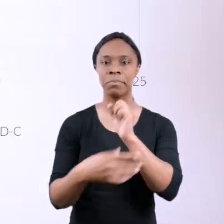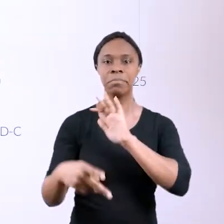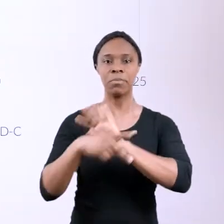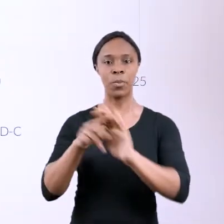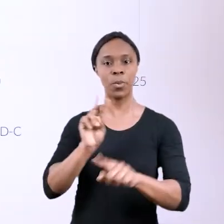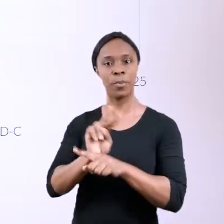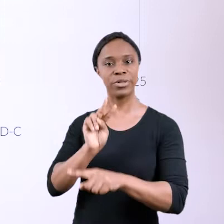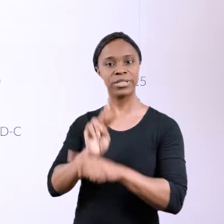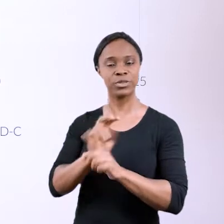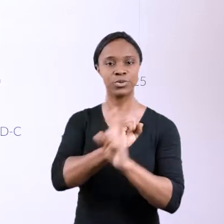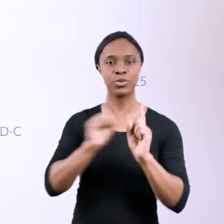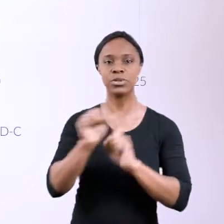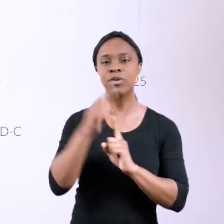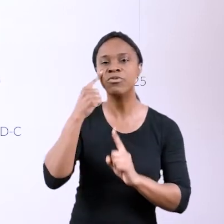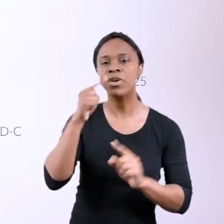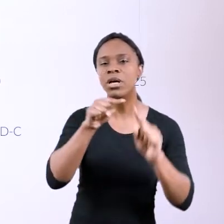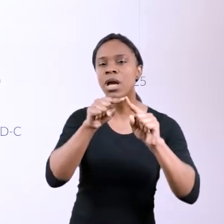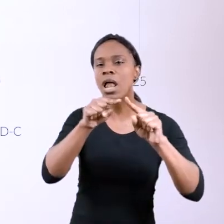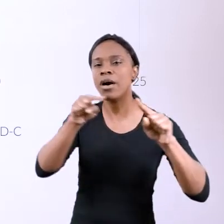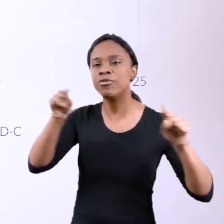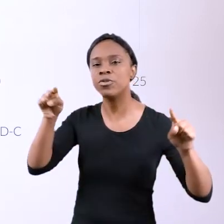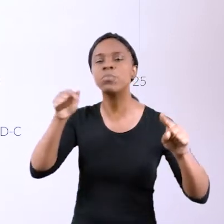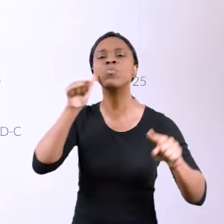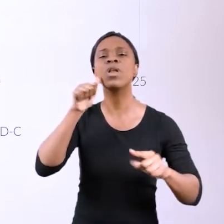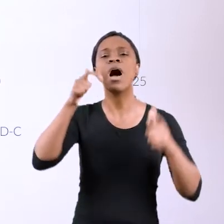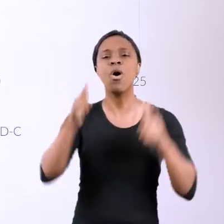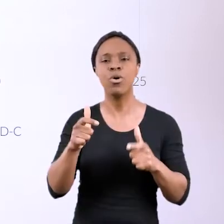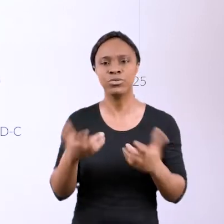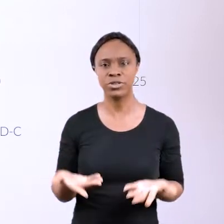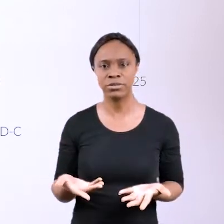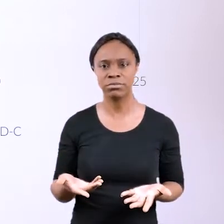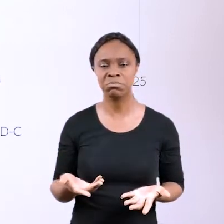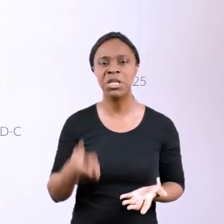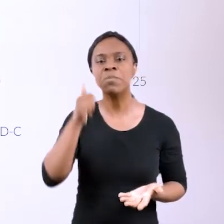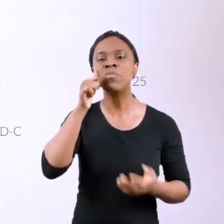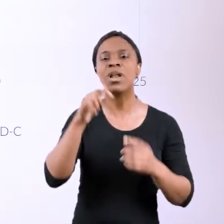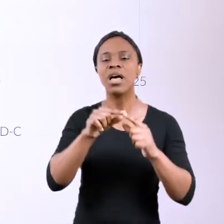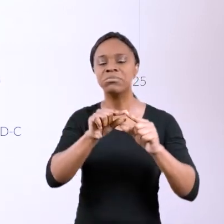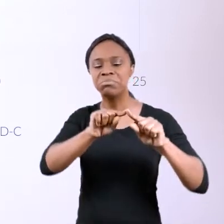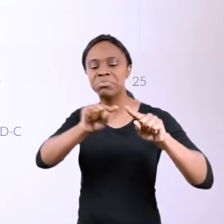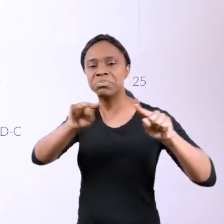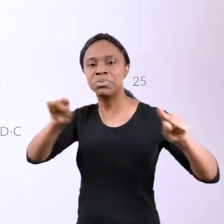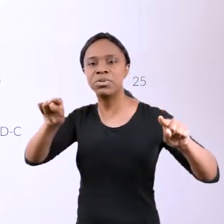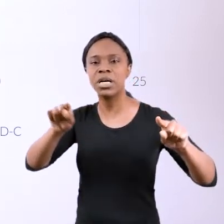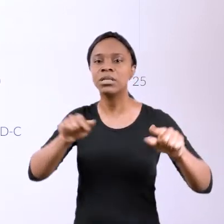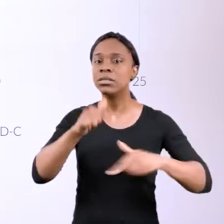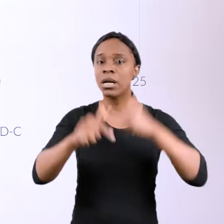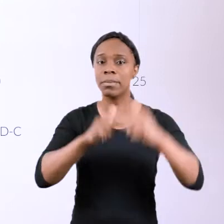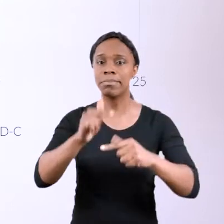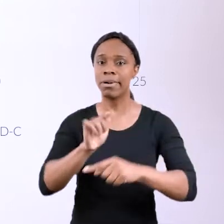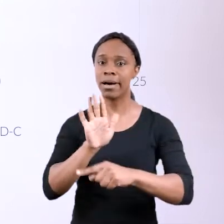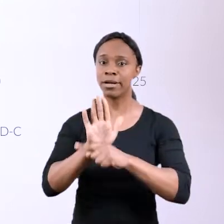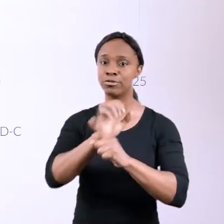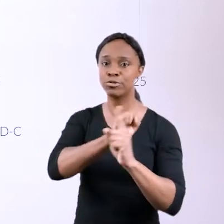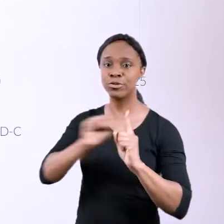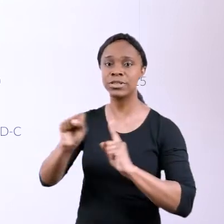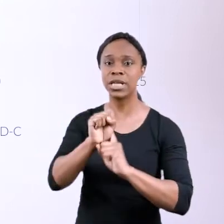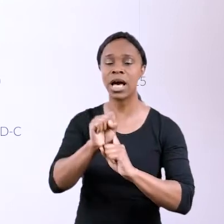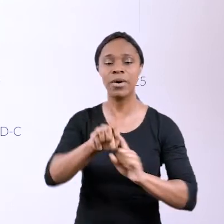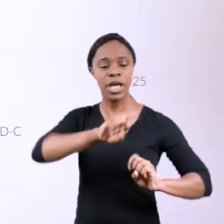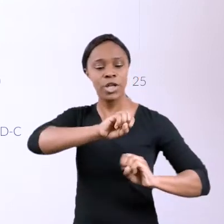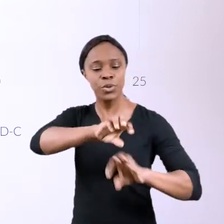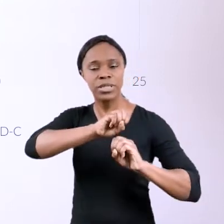gráfico. Onde estão as mulheres? Elas aparecem concentradas nos setores de serviços sociais, que incluem